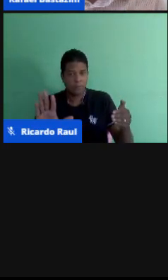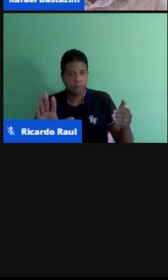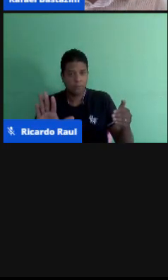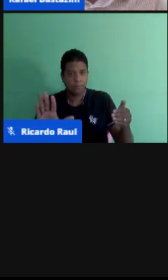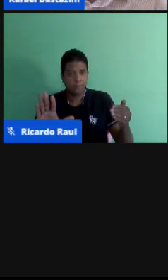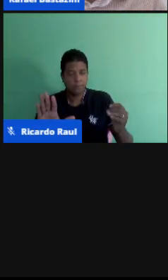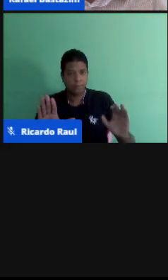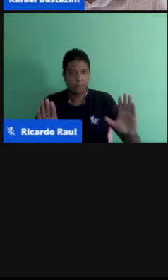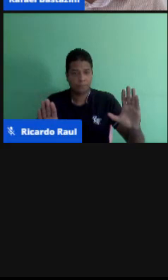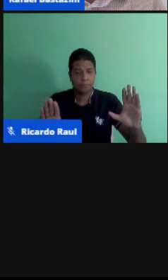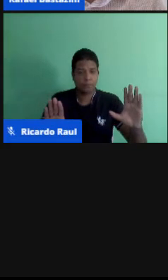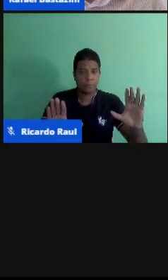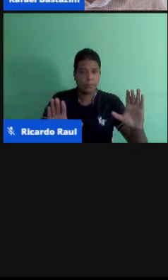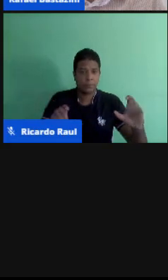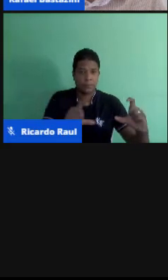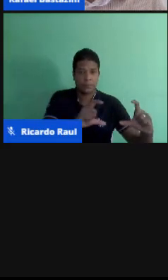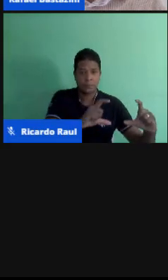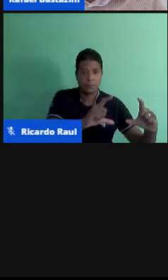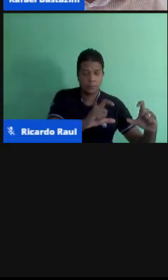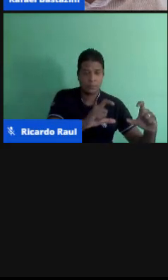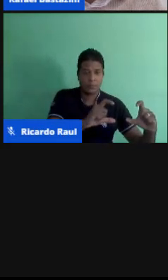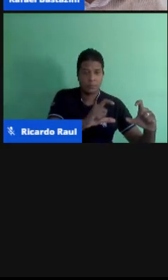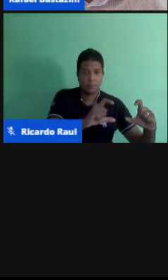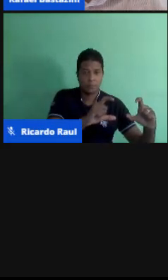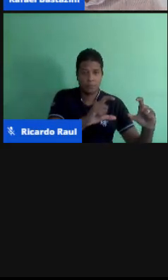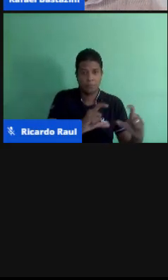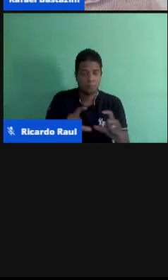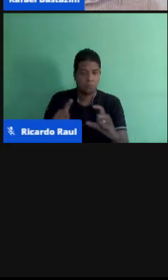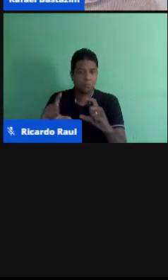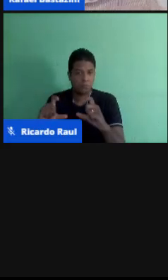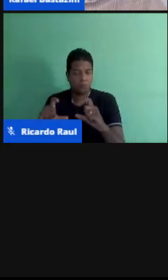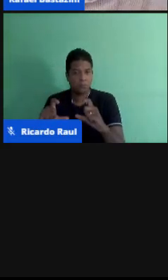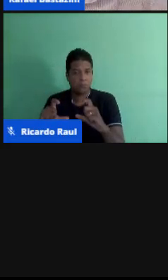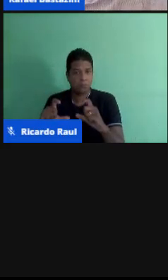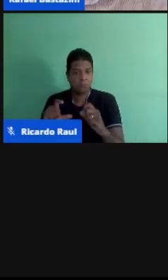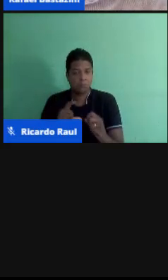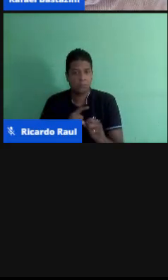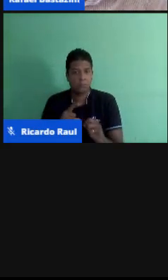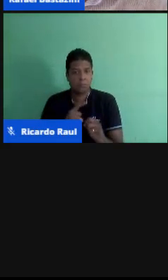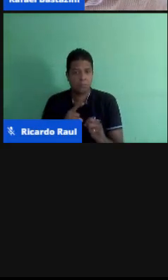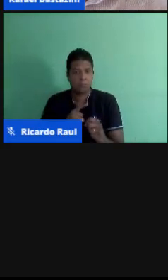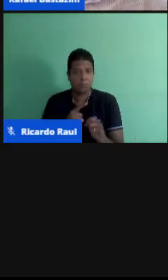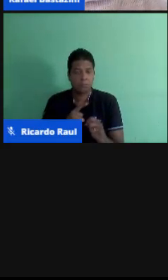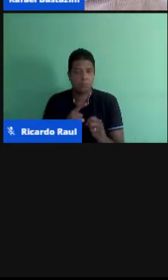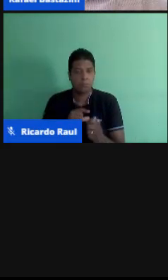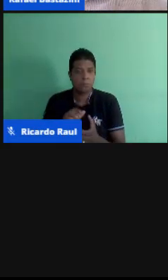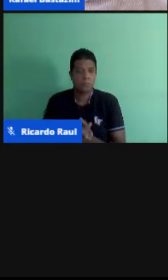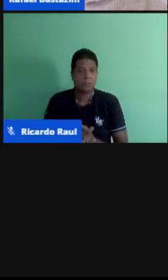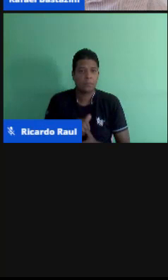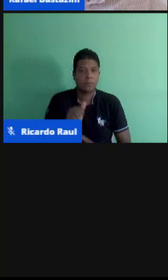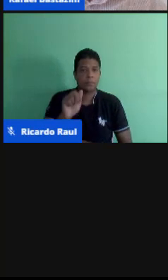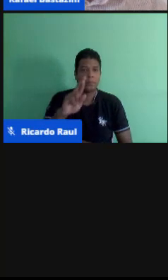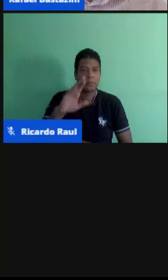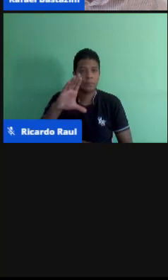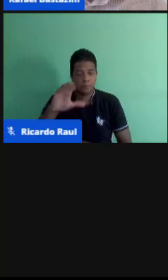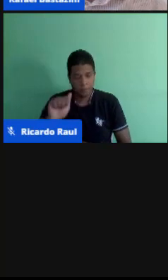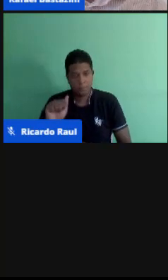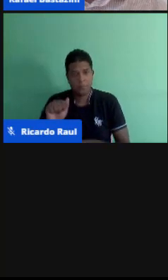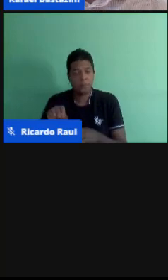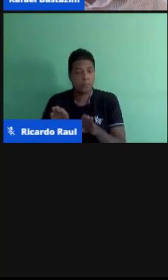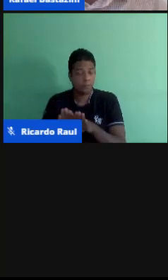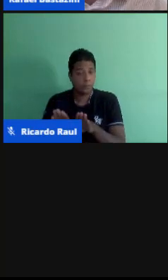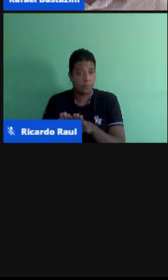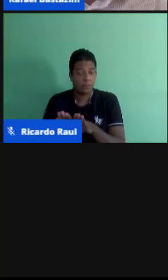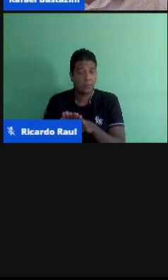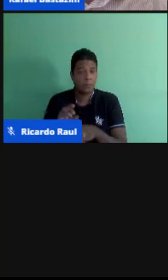peguei uma fotografia que a gente tem disponível também no Arca, e também a